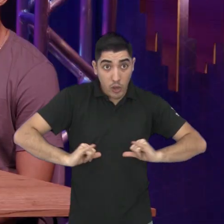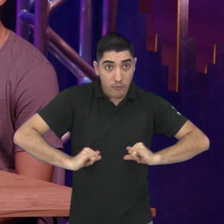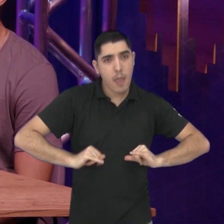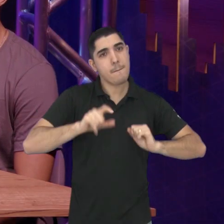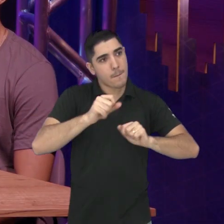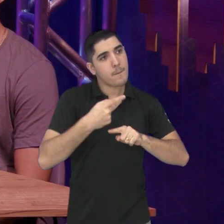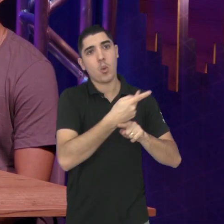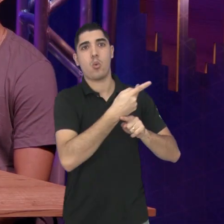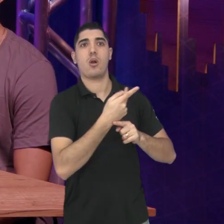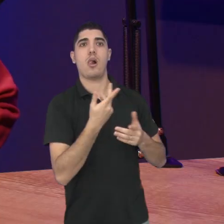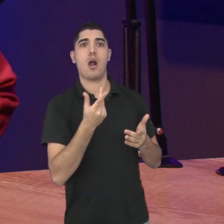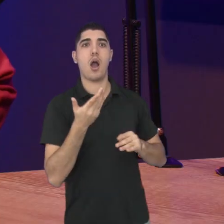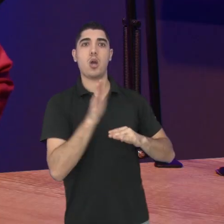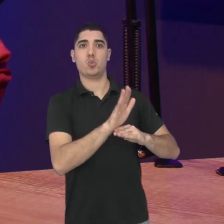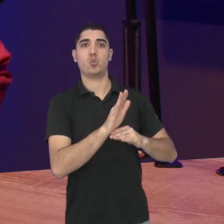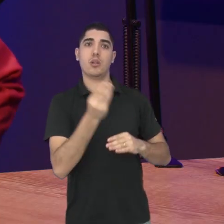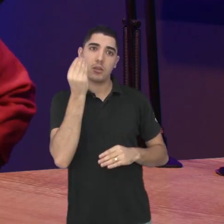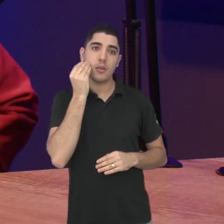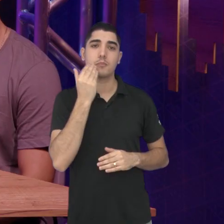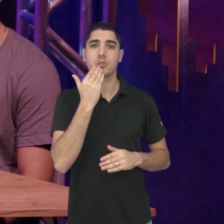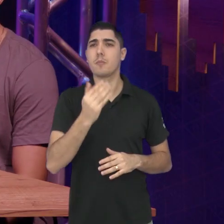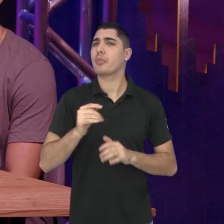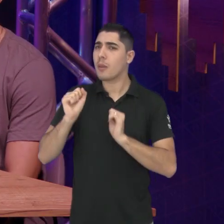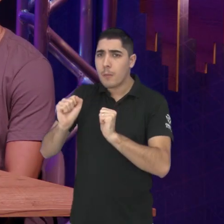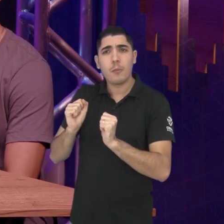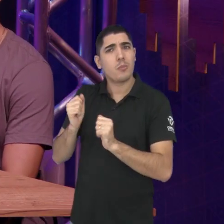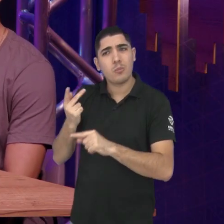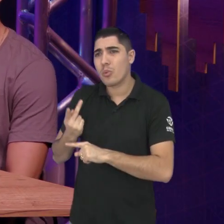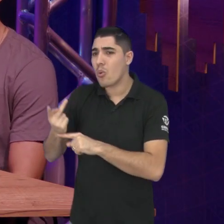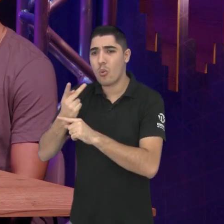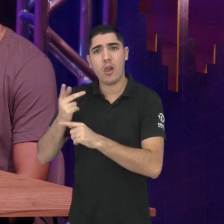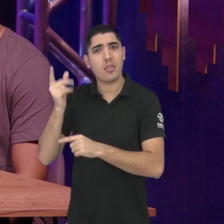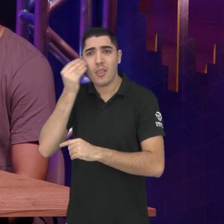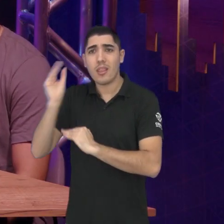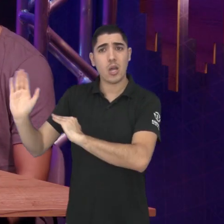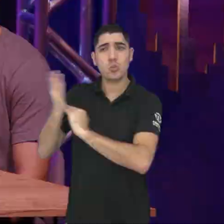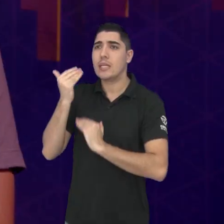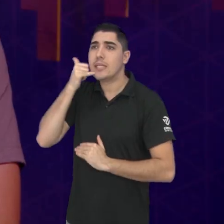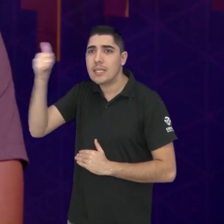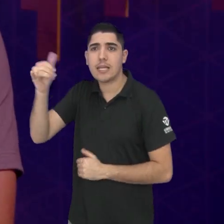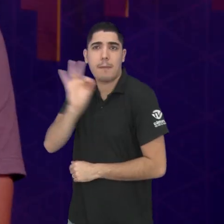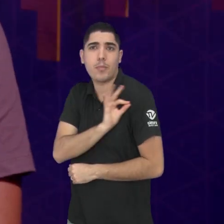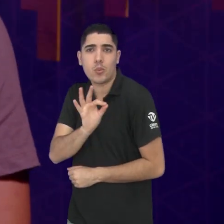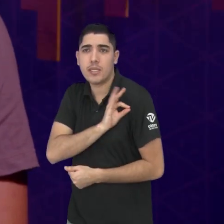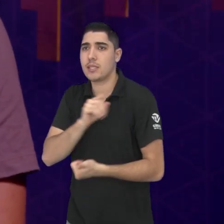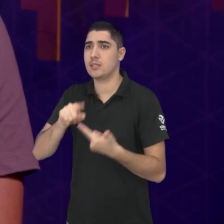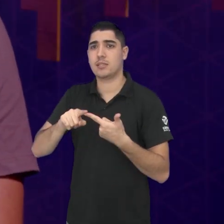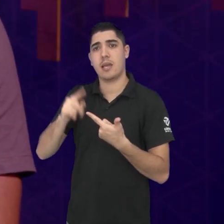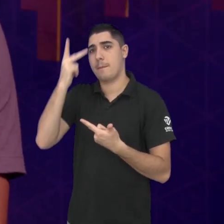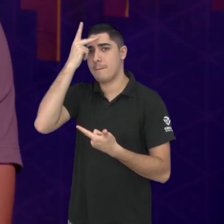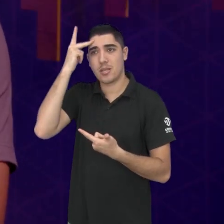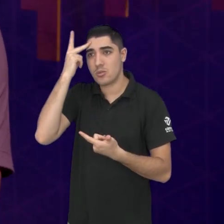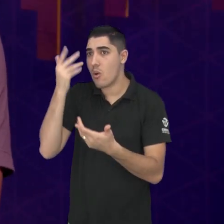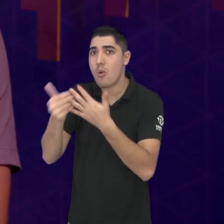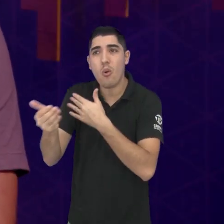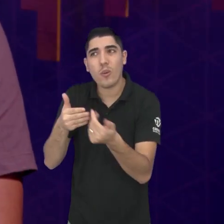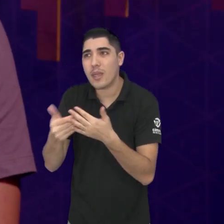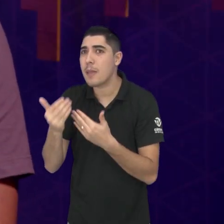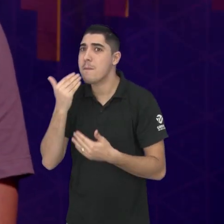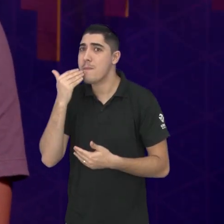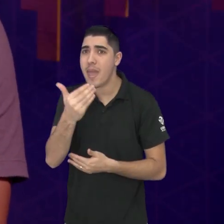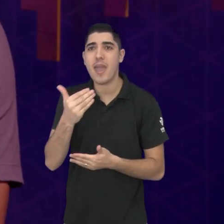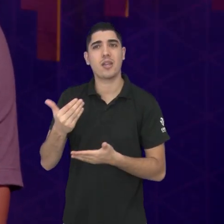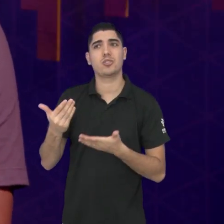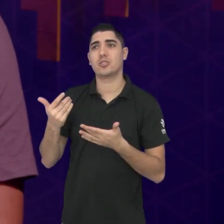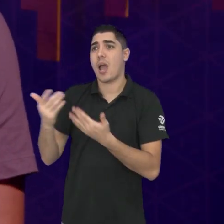ajuda. E busque ajuda de qualquer forma, sabe? Liga para a polícia, sabe? Pede ajuda de